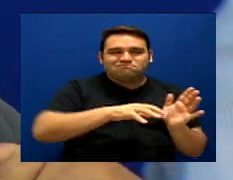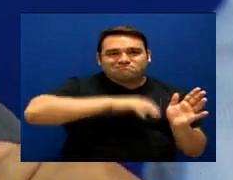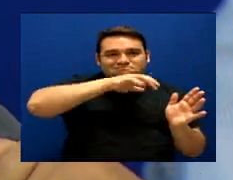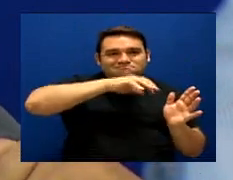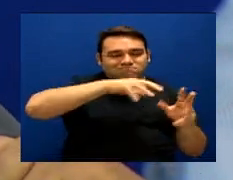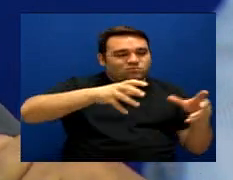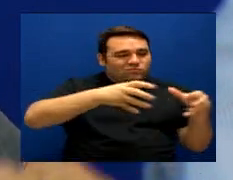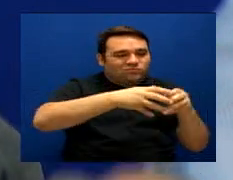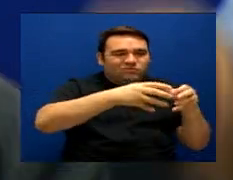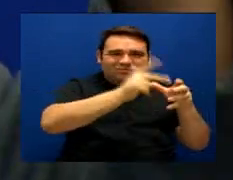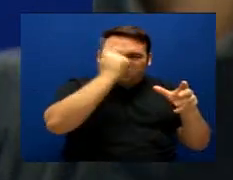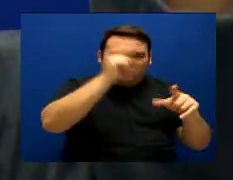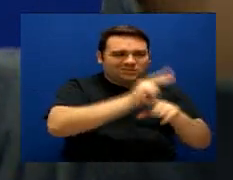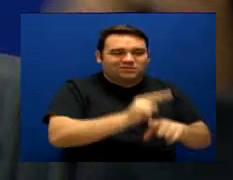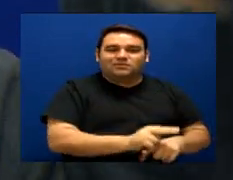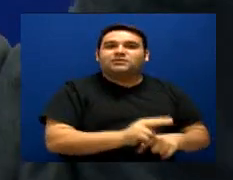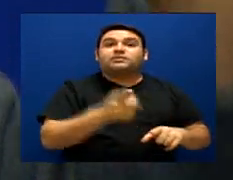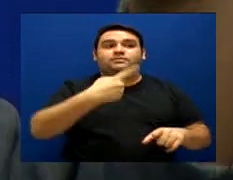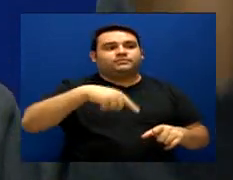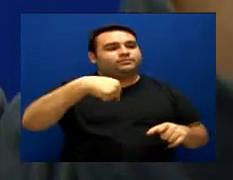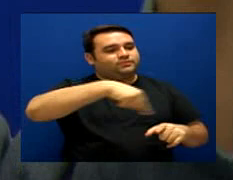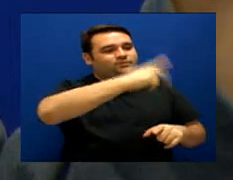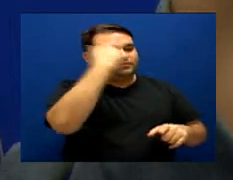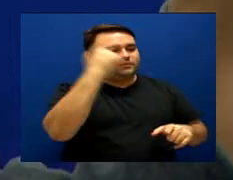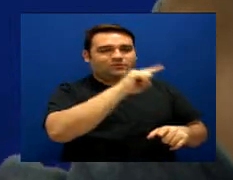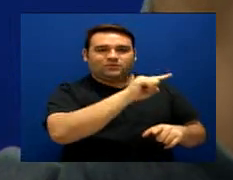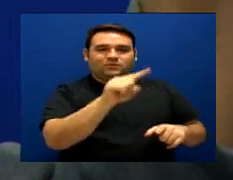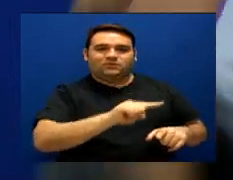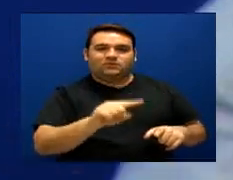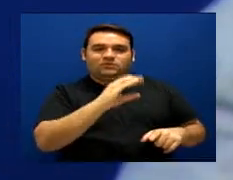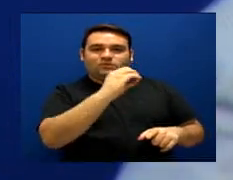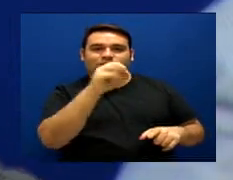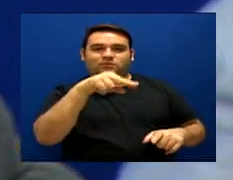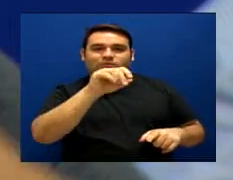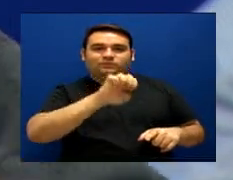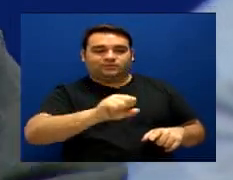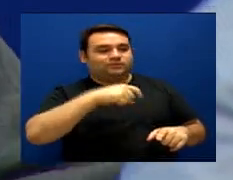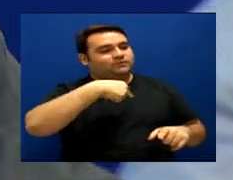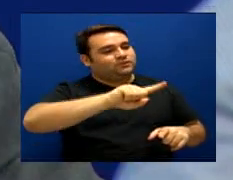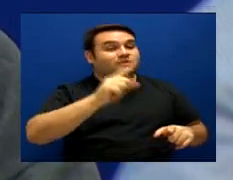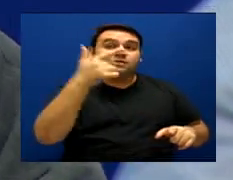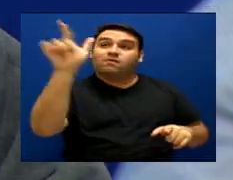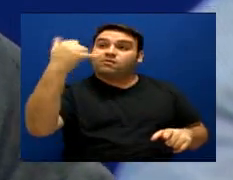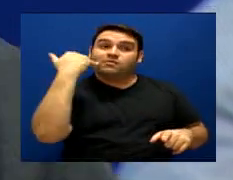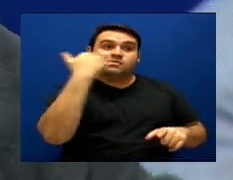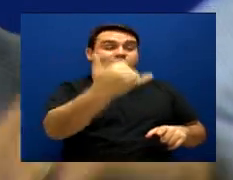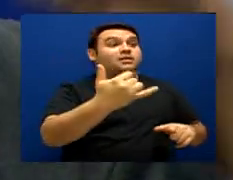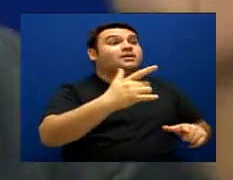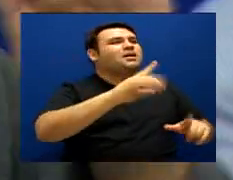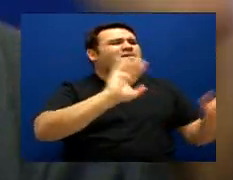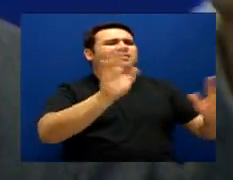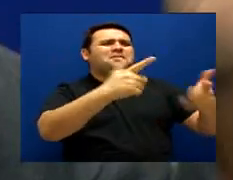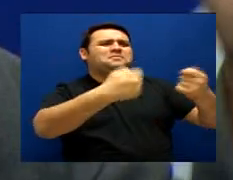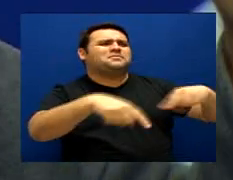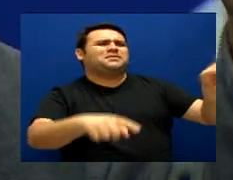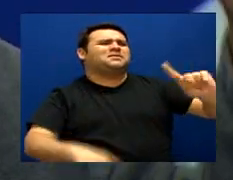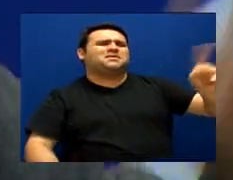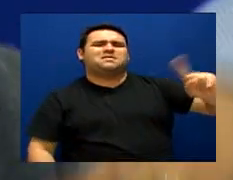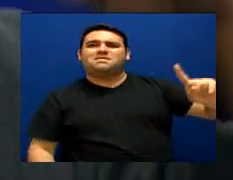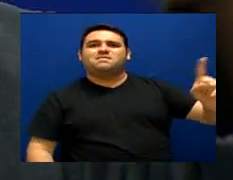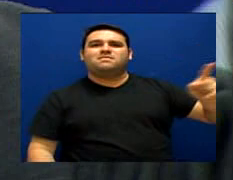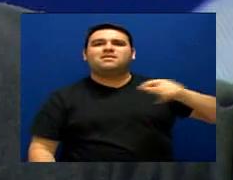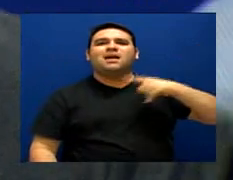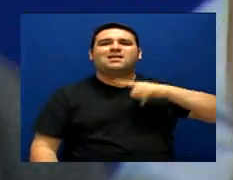de cão comunitário. Ah, nós vamos mandar aí o pessoal da zoonose para fazer. Aí uma outra pessoa liga, ah, não precisa fazer